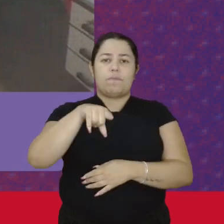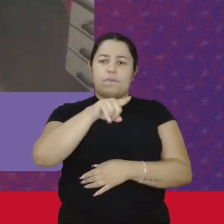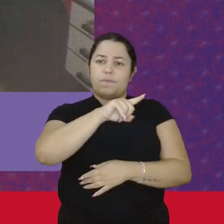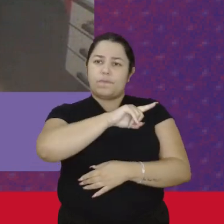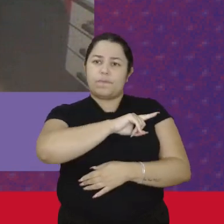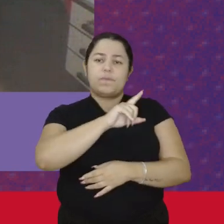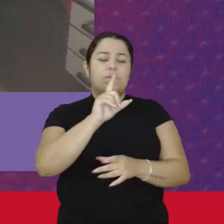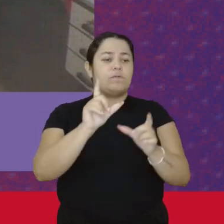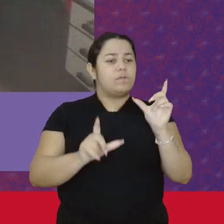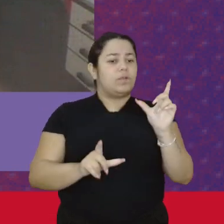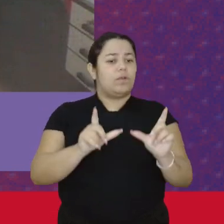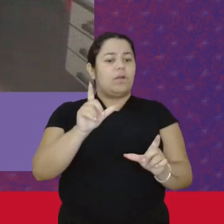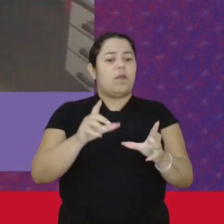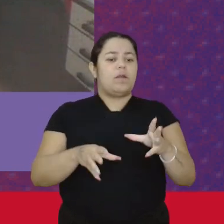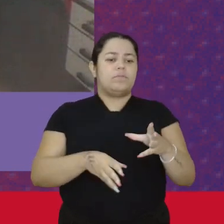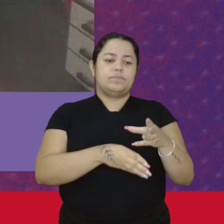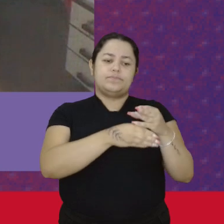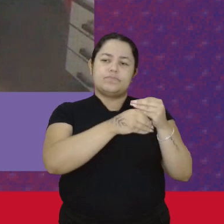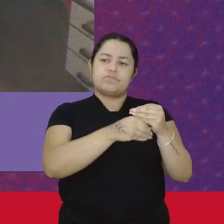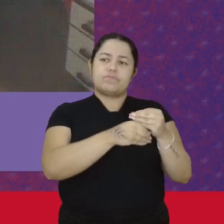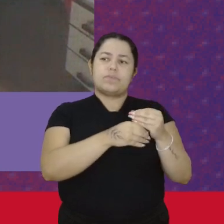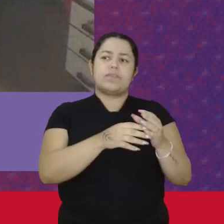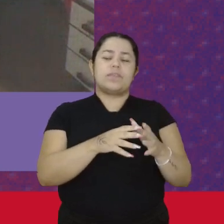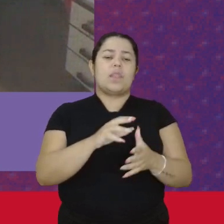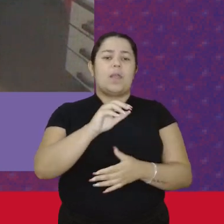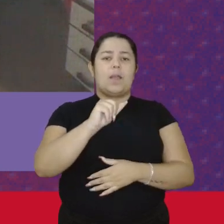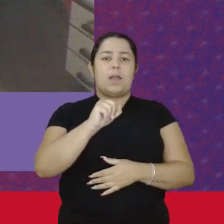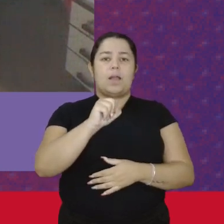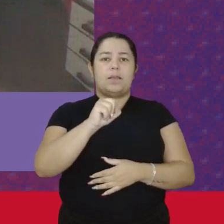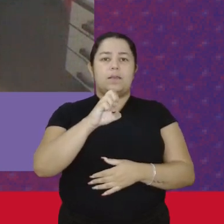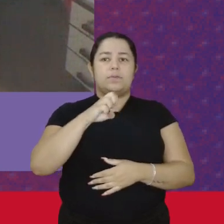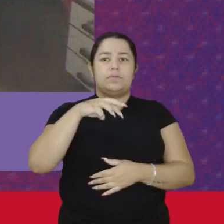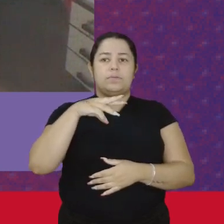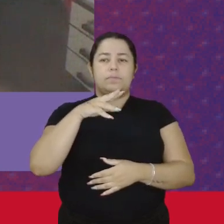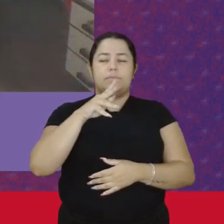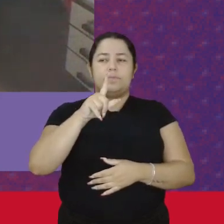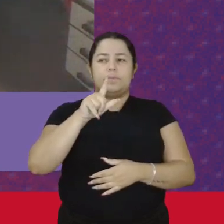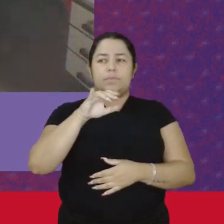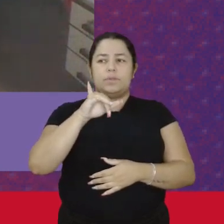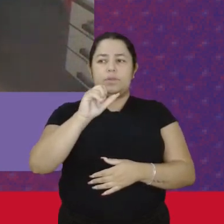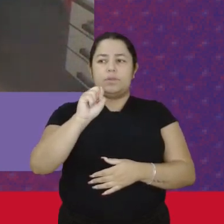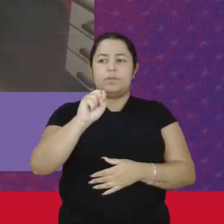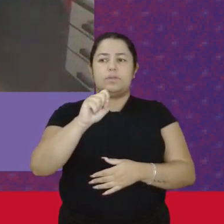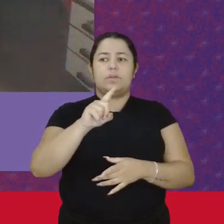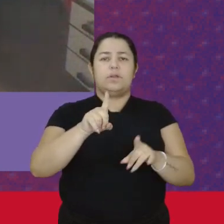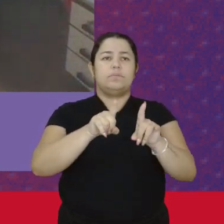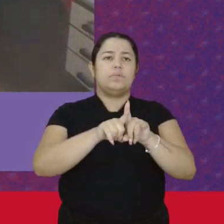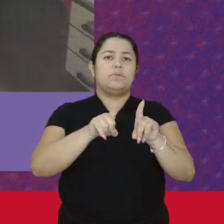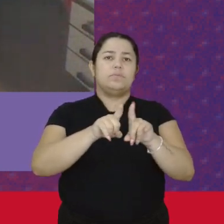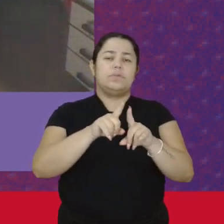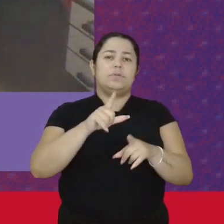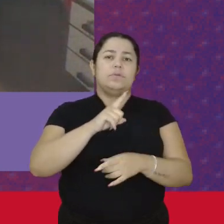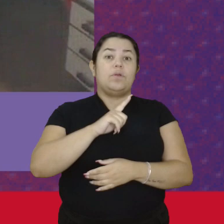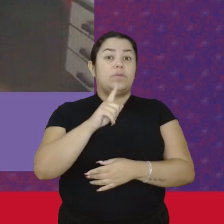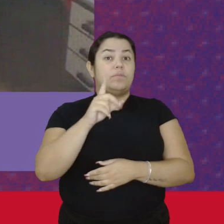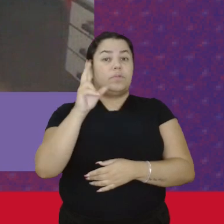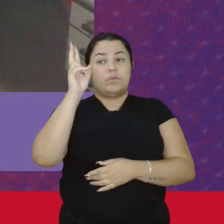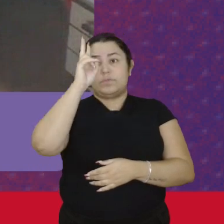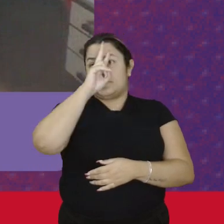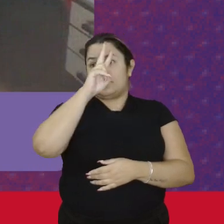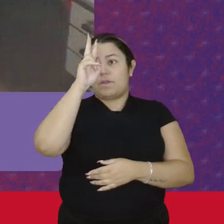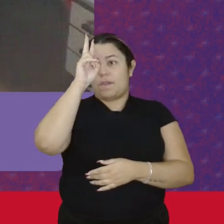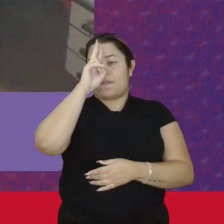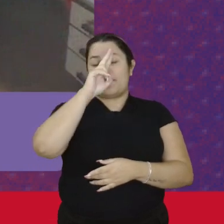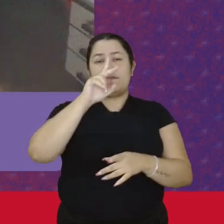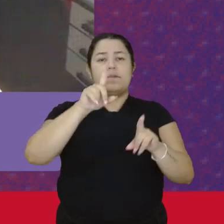ali contribuindo, aquelas assembleias que a gente fazia no Brasil Mulher, eu me lembro de uma que nós fizemos para